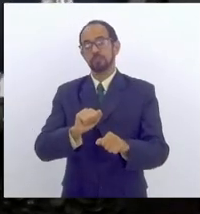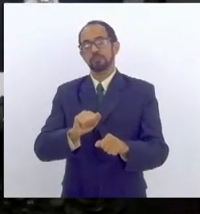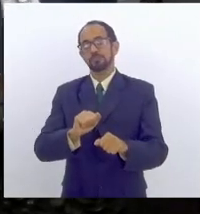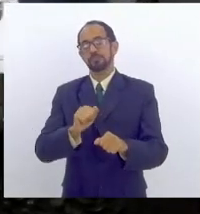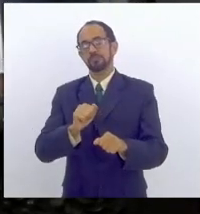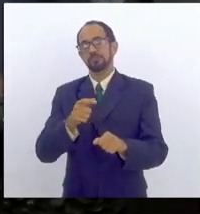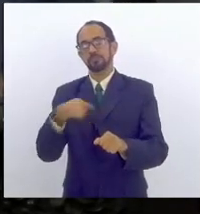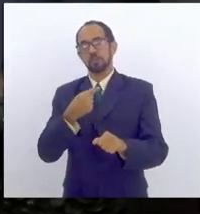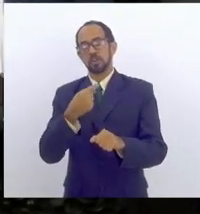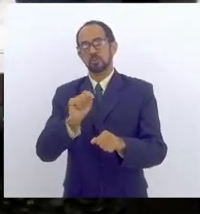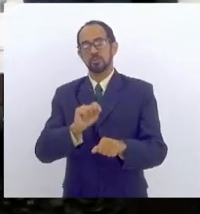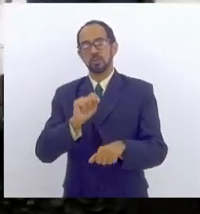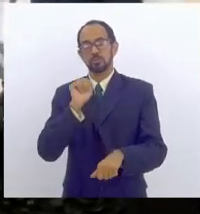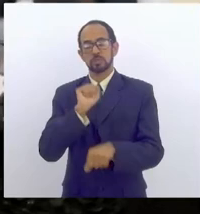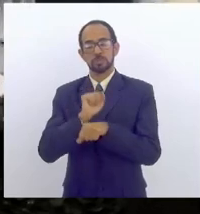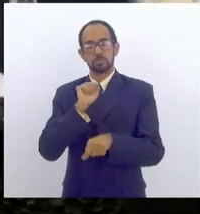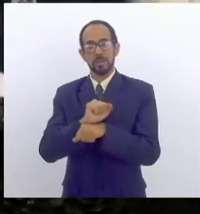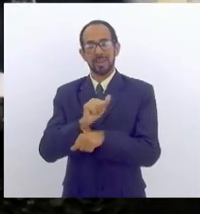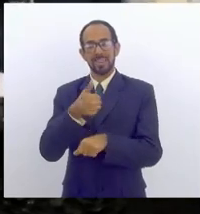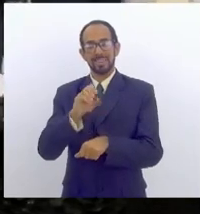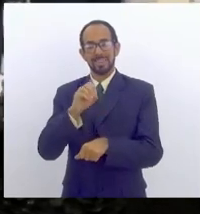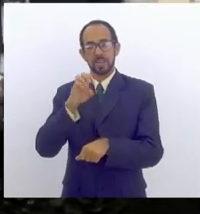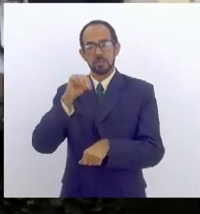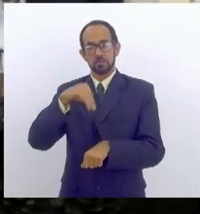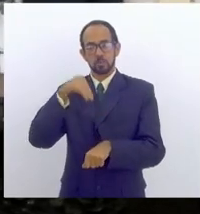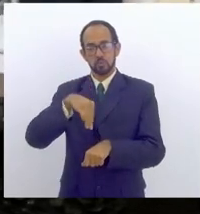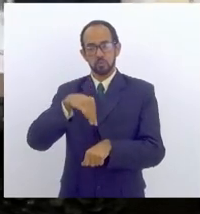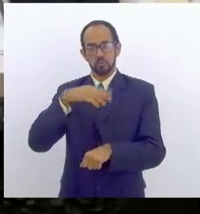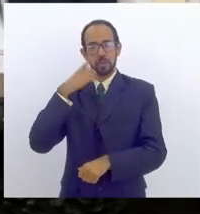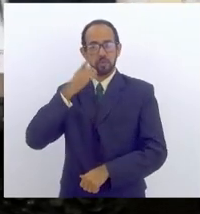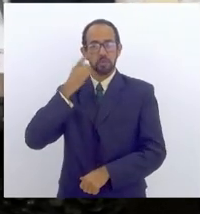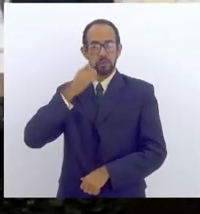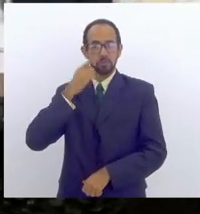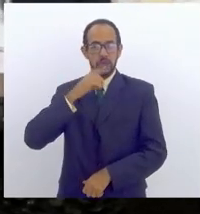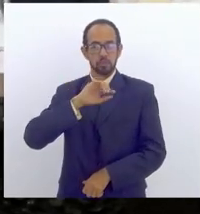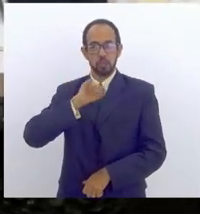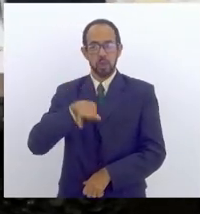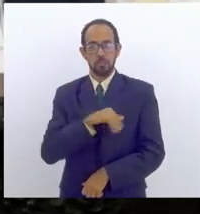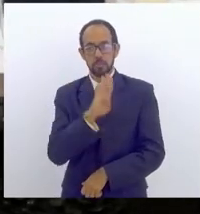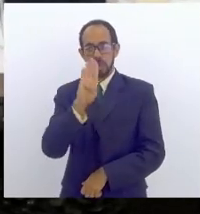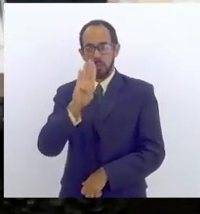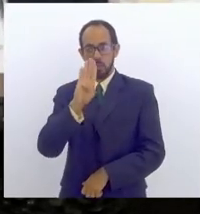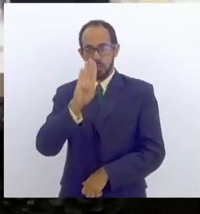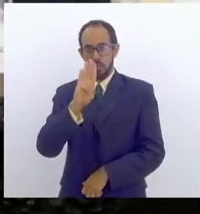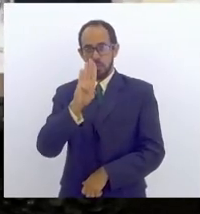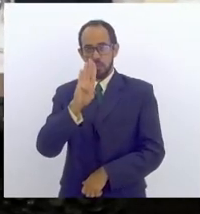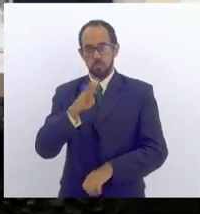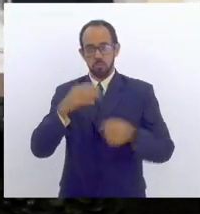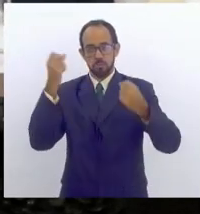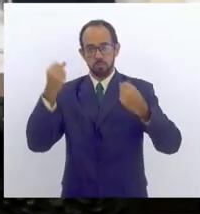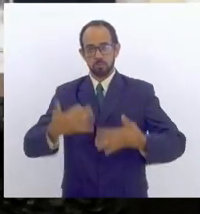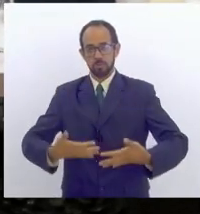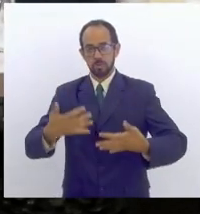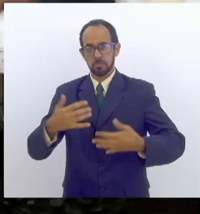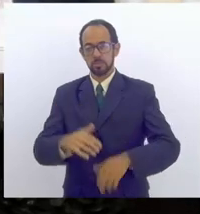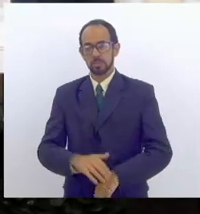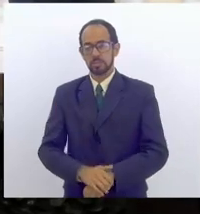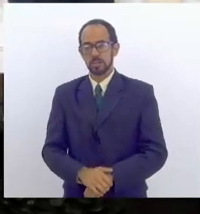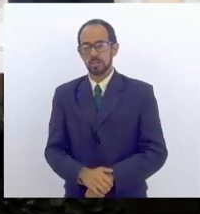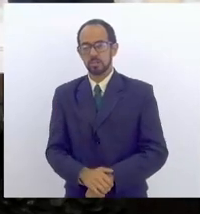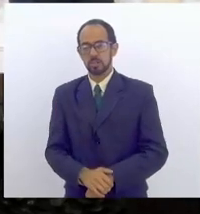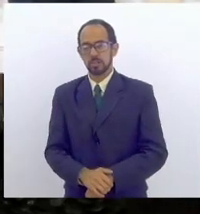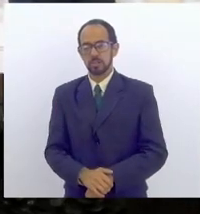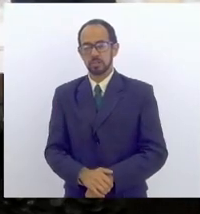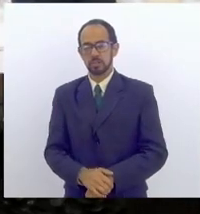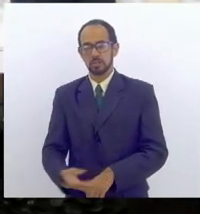10 minutos para o deputado Jair Bittencourt explicar, se dirigir às